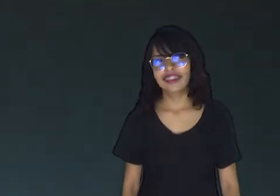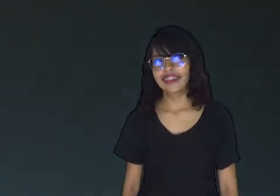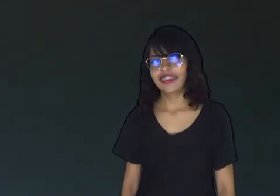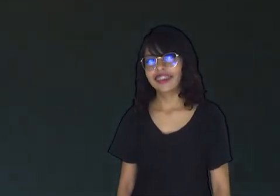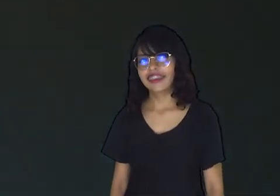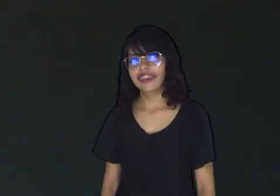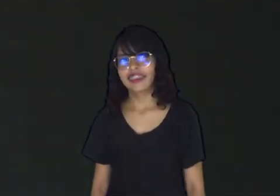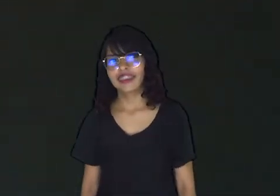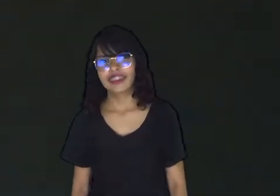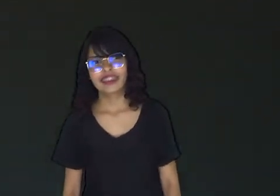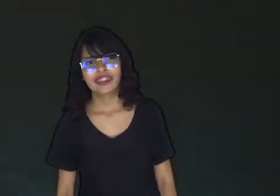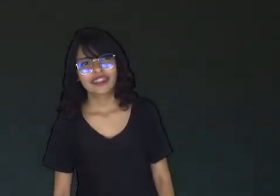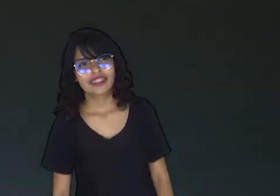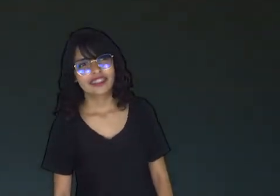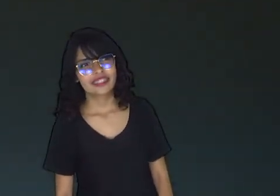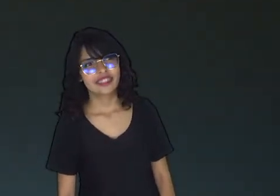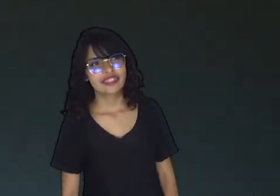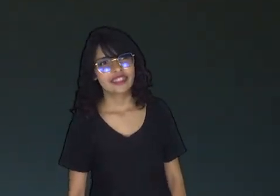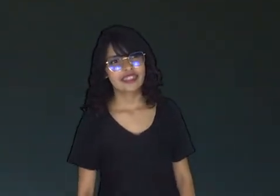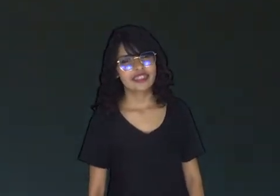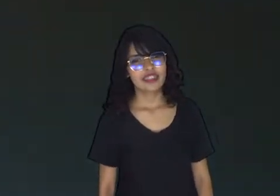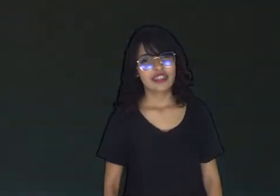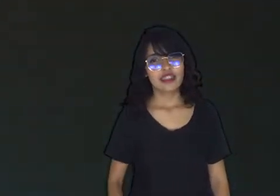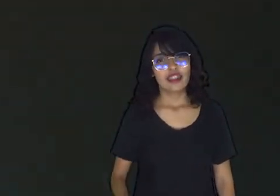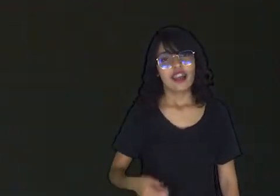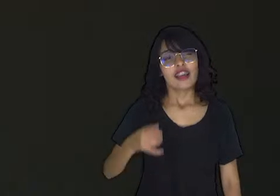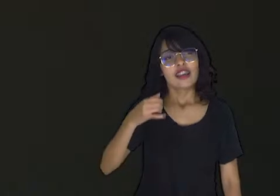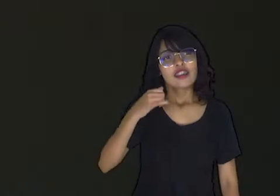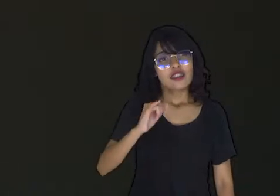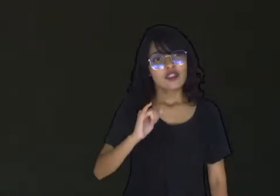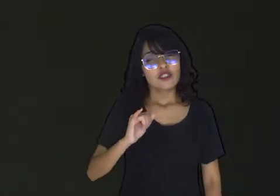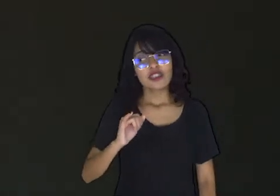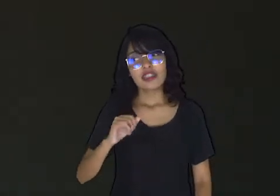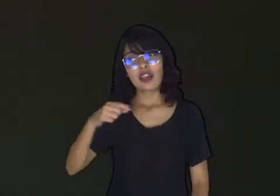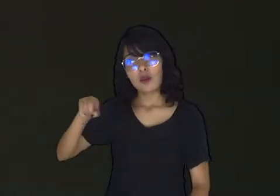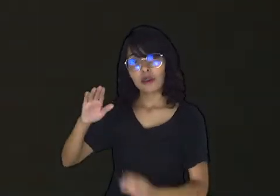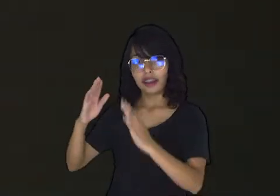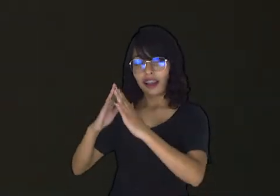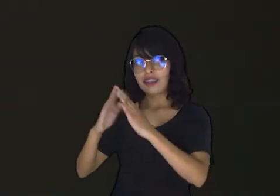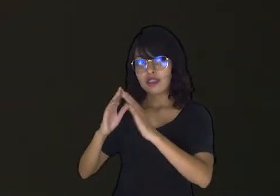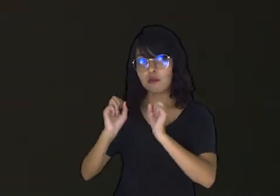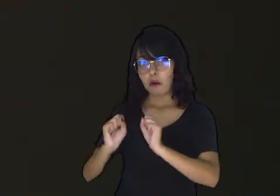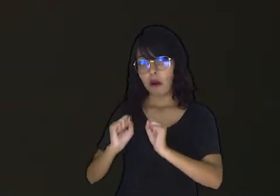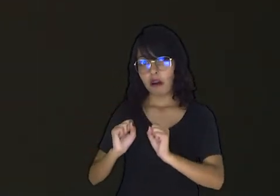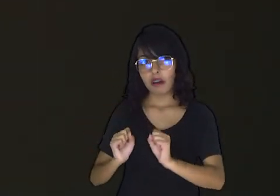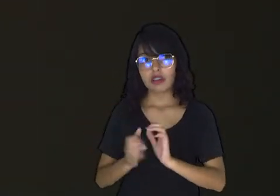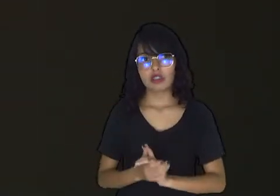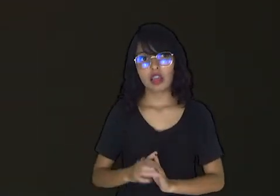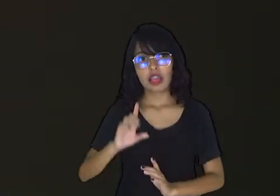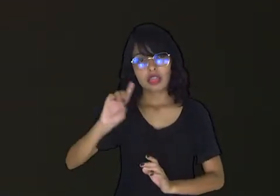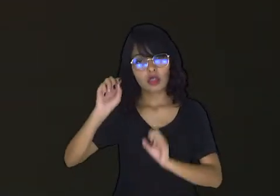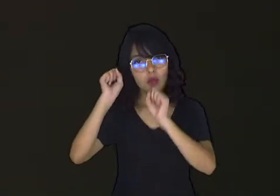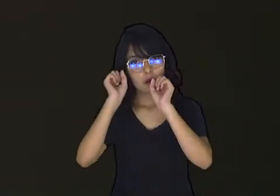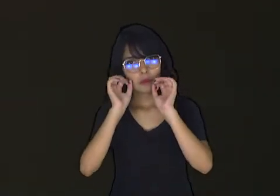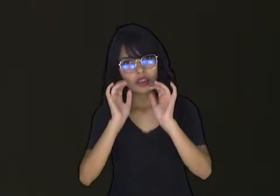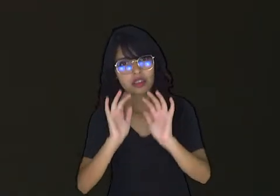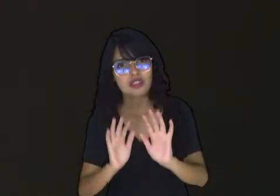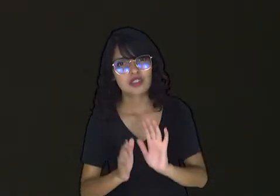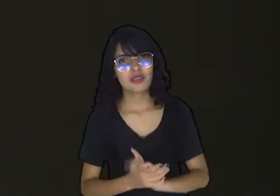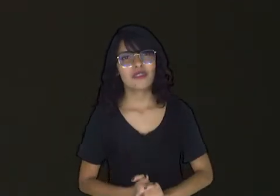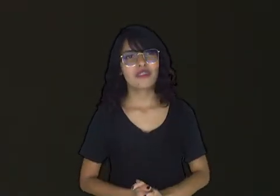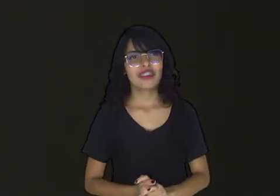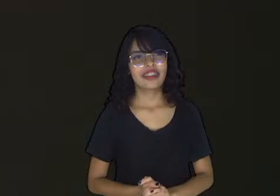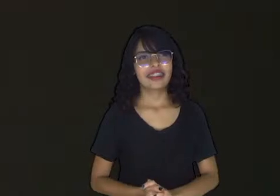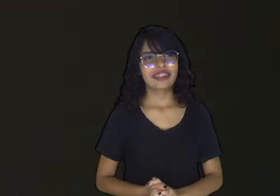Entre em teus atos. Se você quiser ir embora, fica à vontade. Deus te abençoe. Até a noite. Deus te abençoe. Entre em teus atos. É que a gente cantou do começo, tá